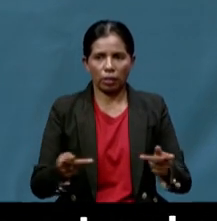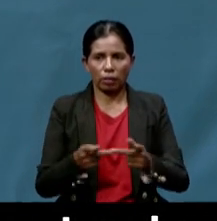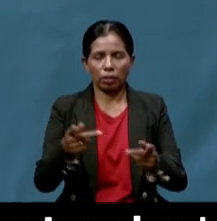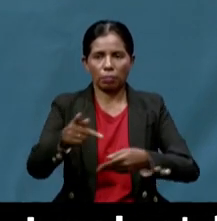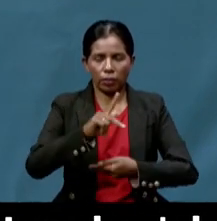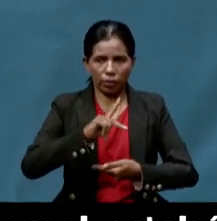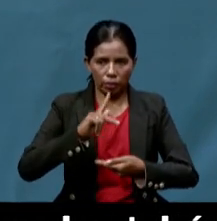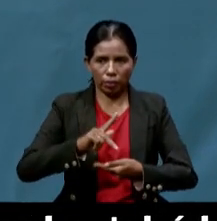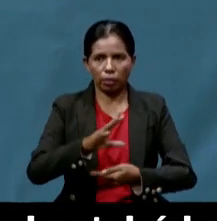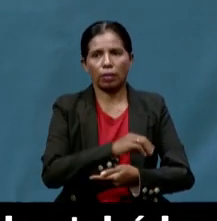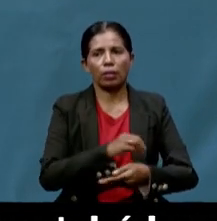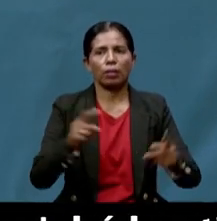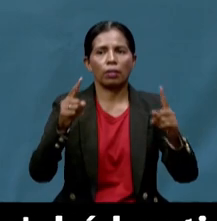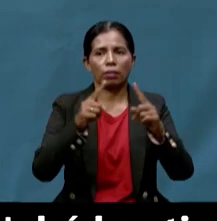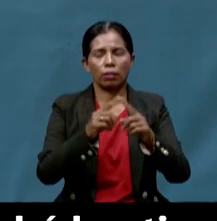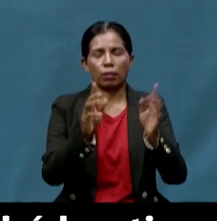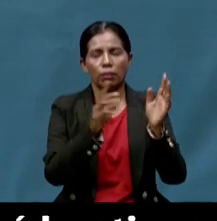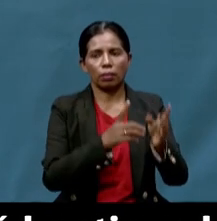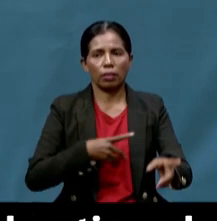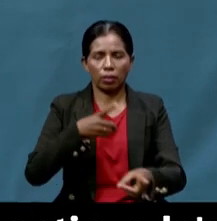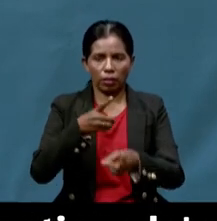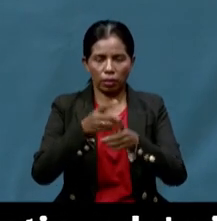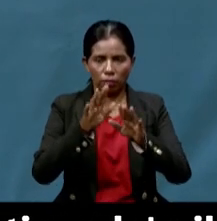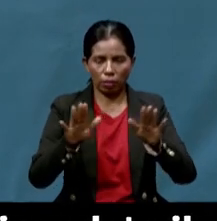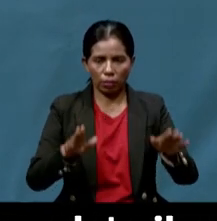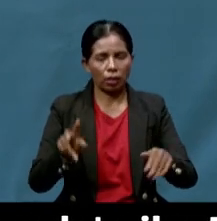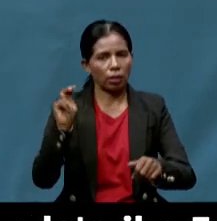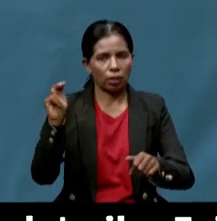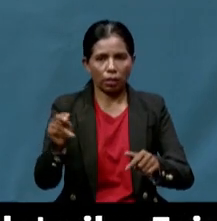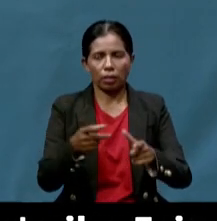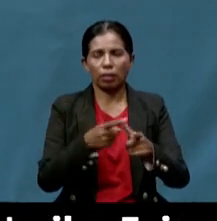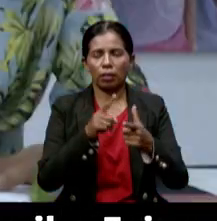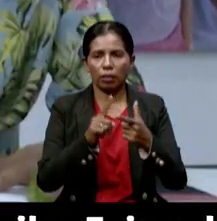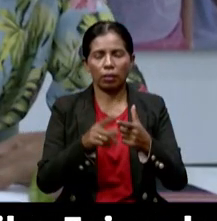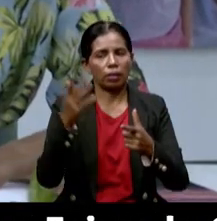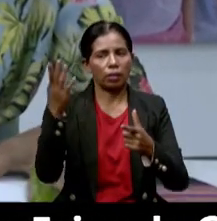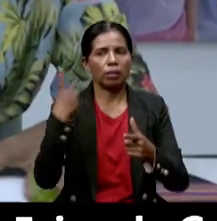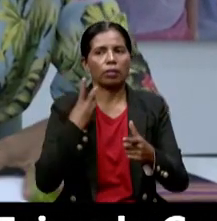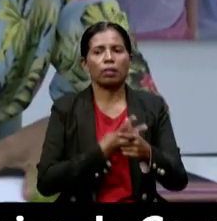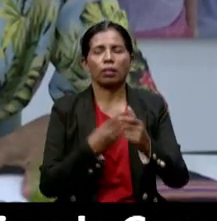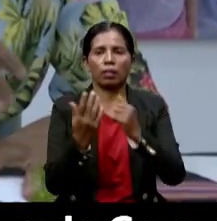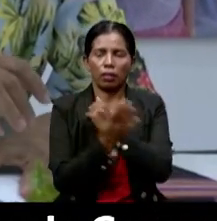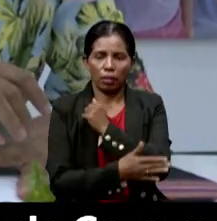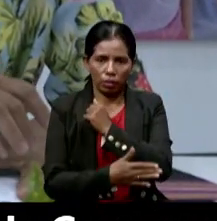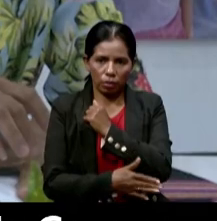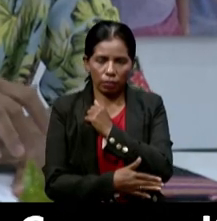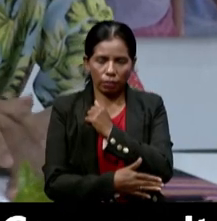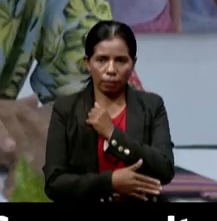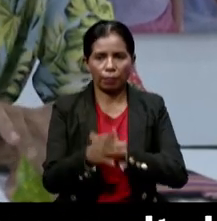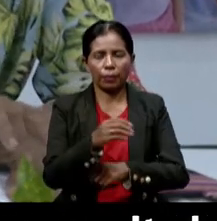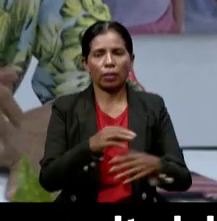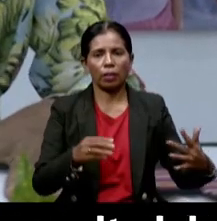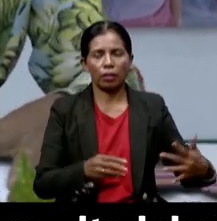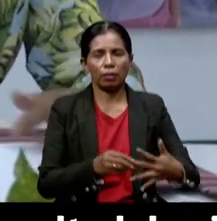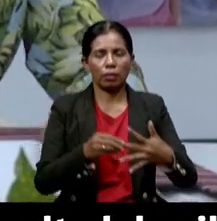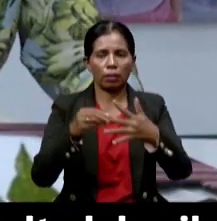proteção nomos ba e promoção direito labarik nian iha itenerai liliu ba